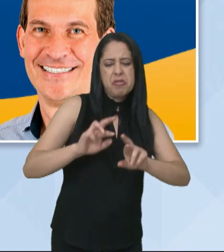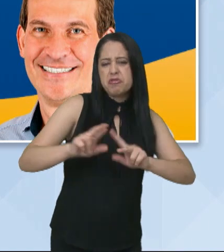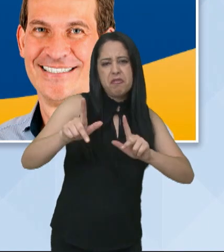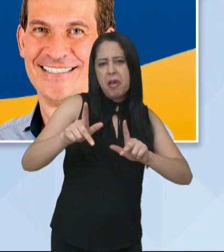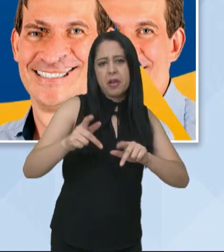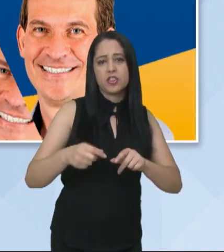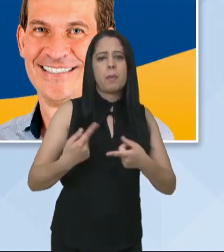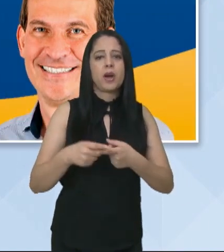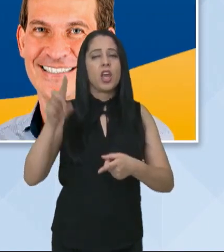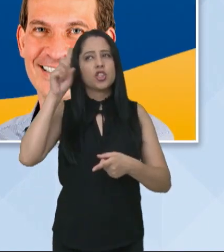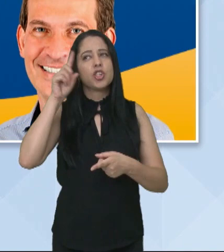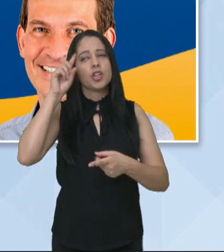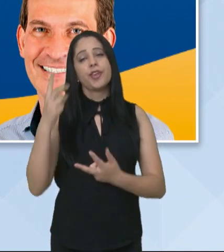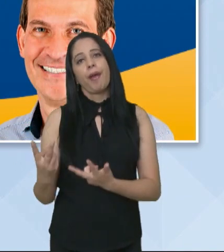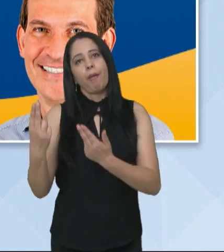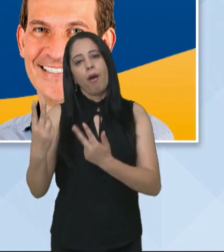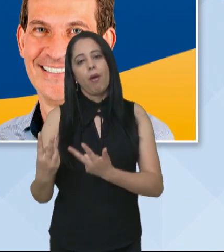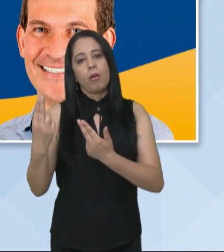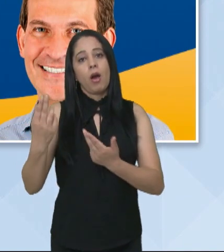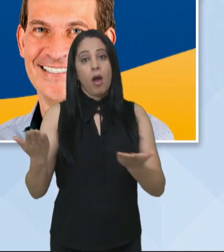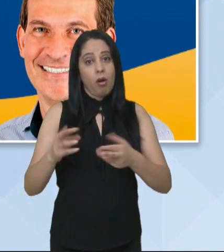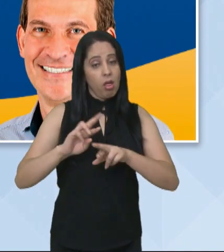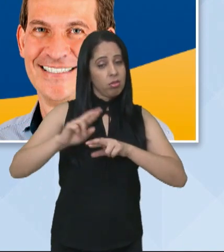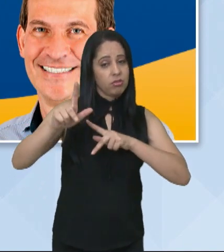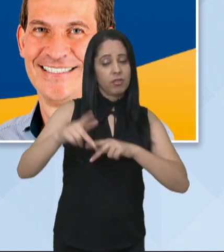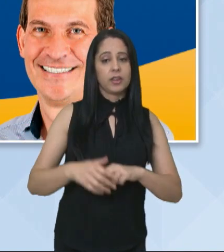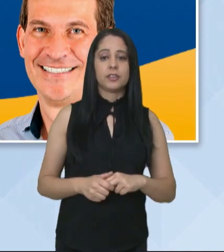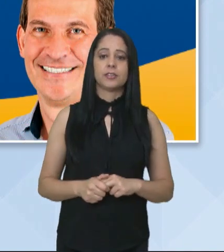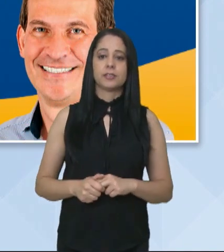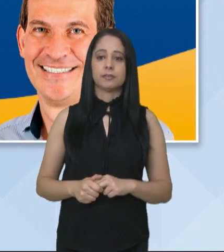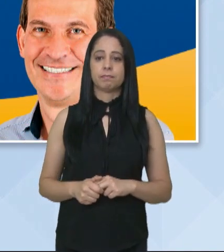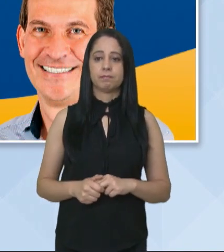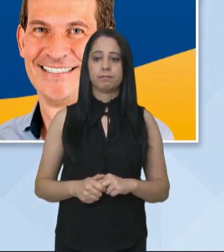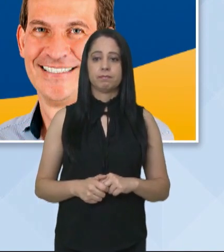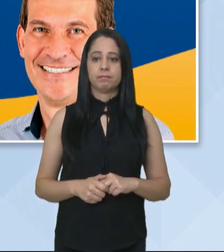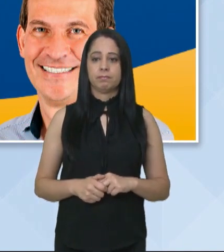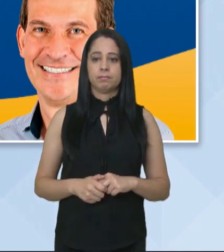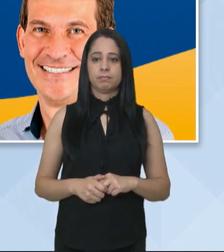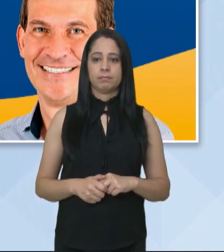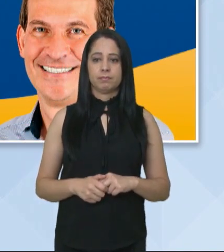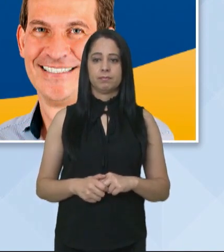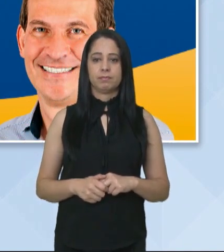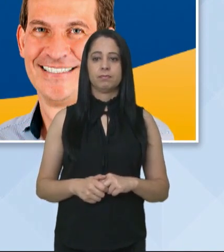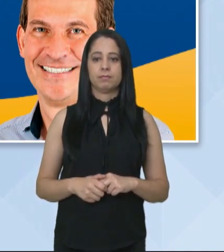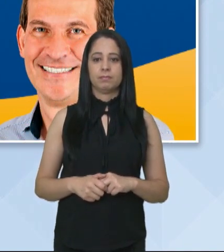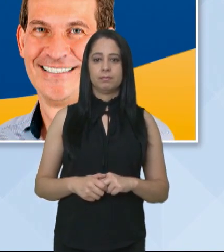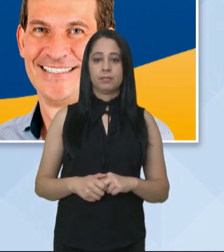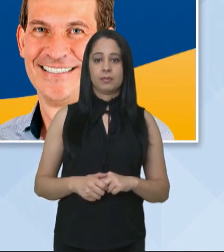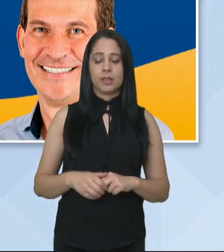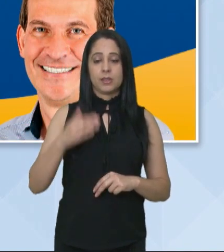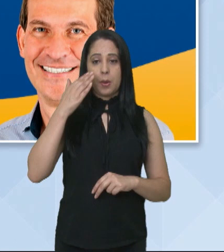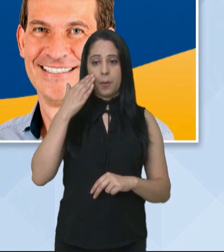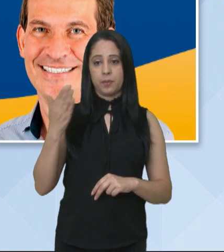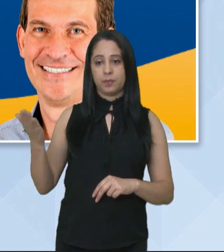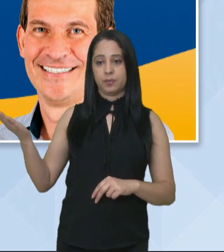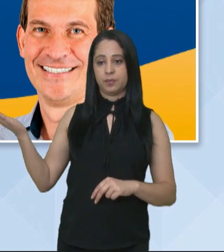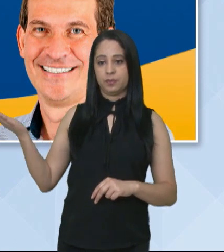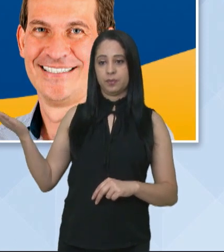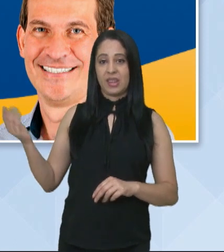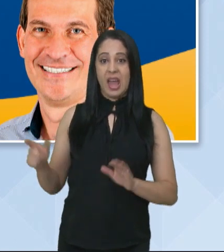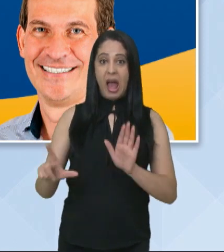dia a dia normal de aula. E aí, a nossa lei, né, o projeto de